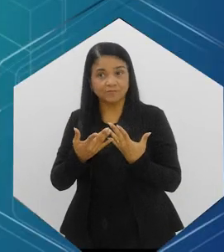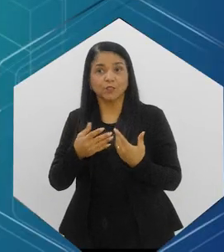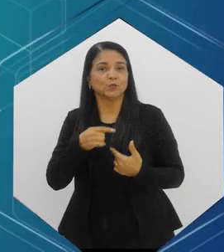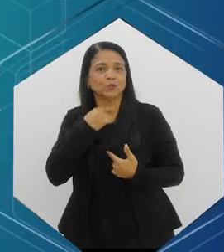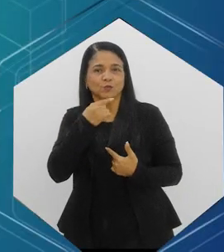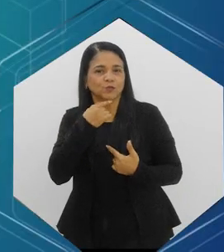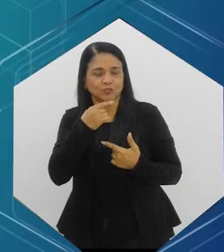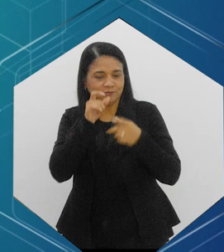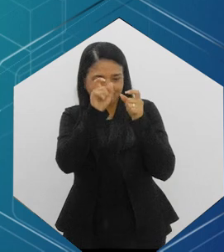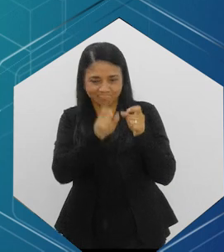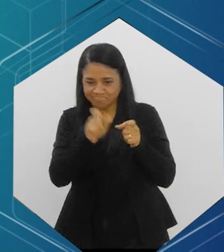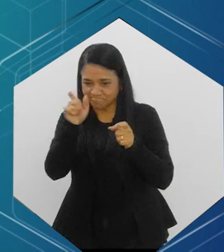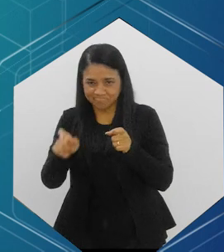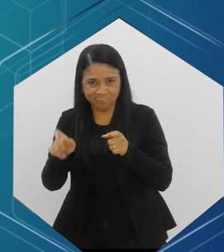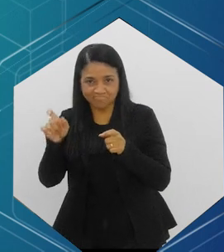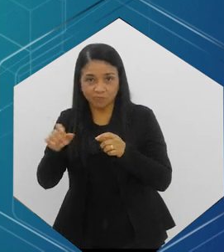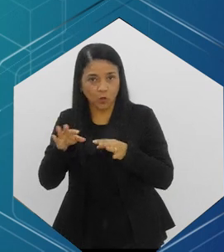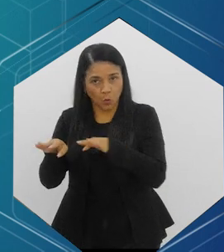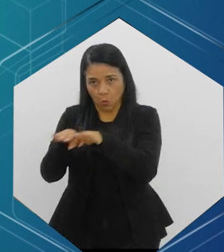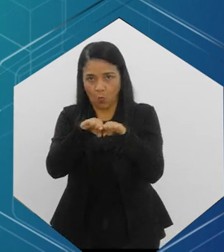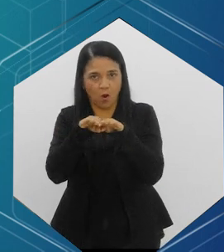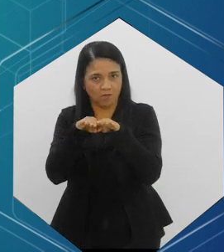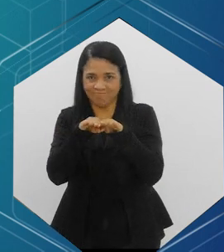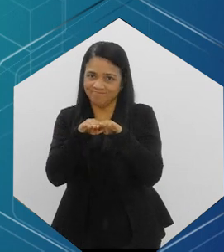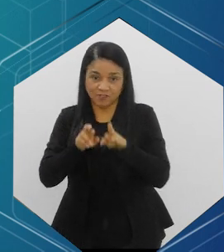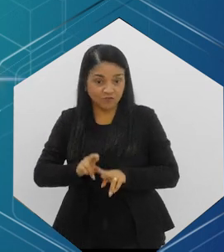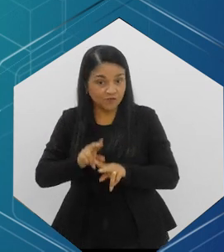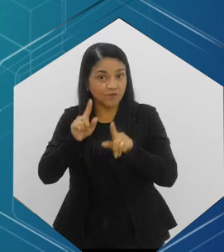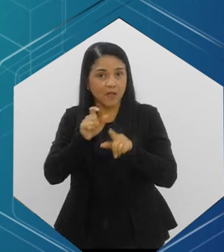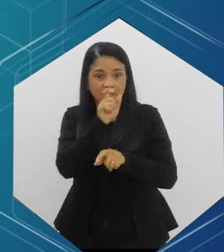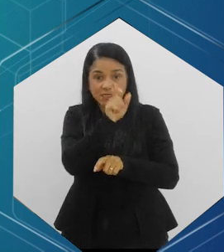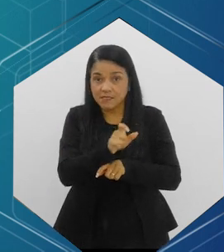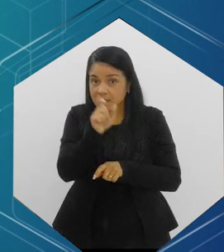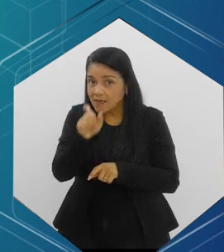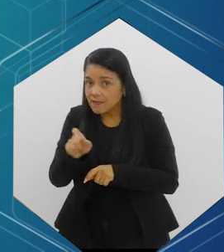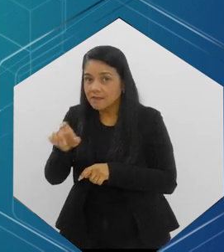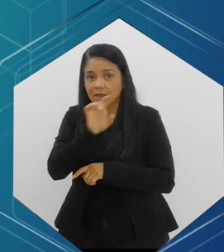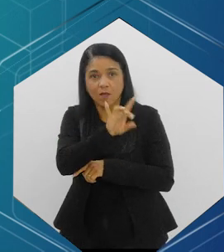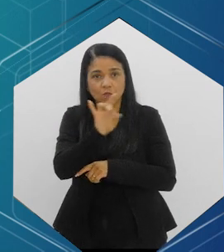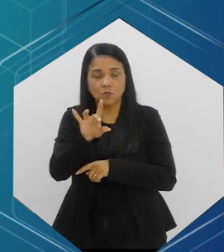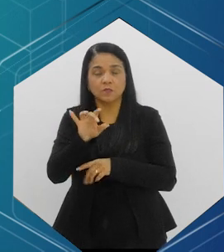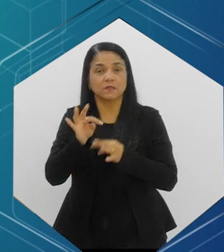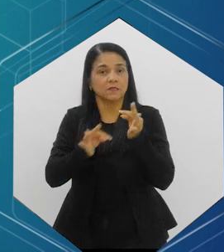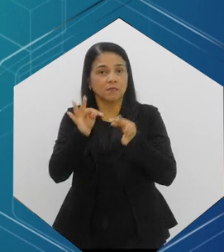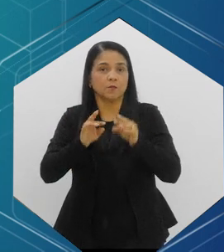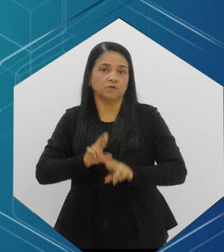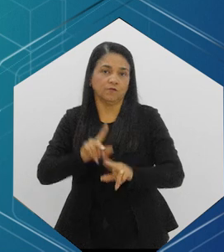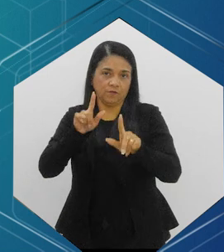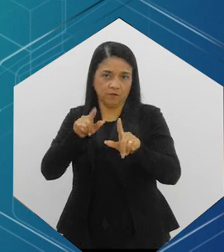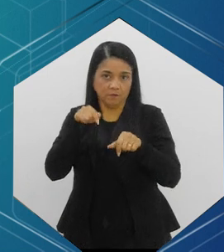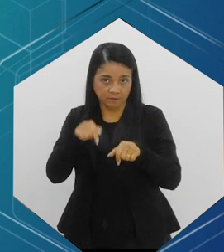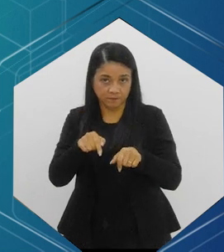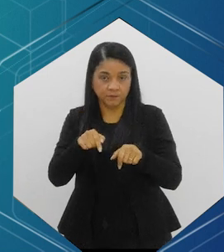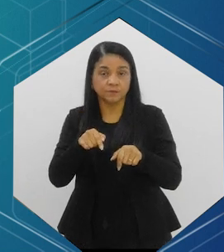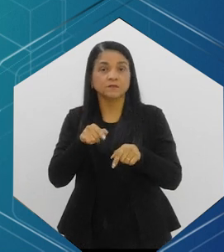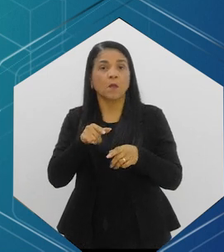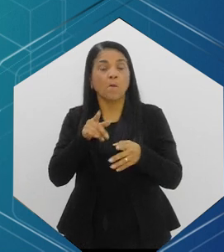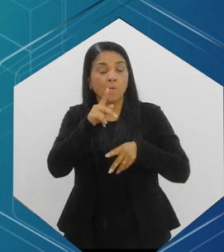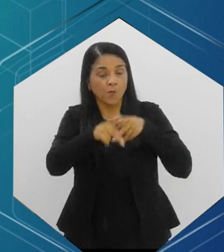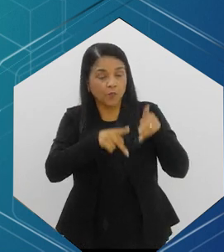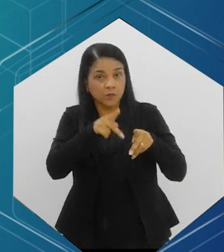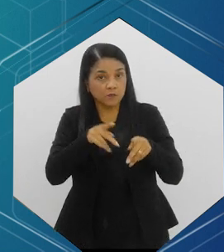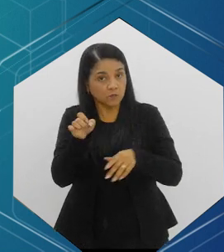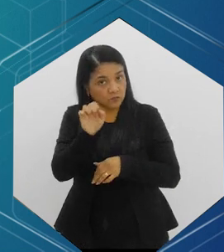tratar o paciente como um indivíduo. E hoje, falando em termos de população em